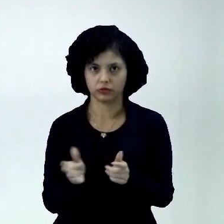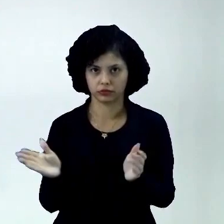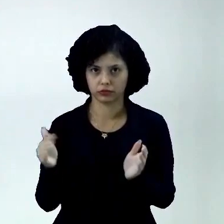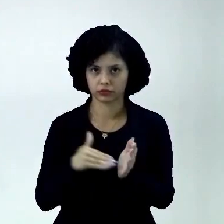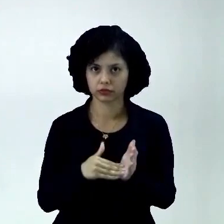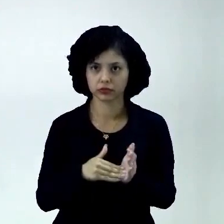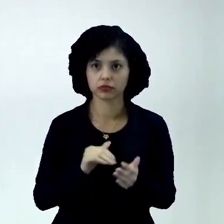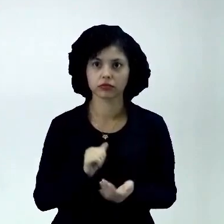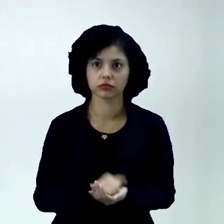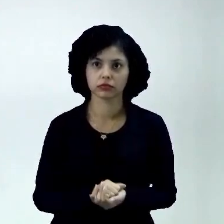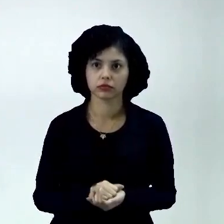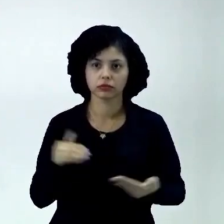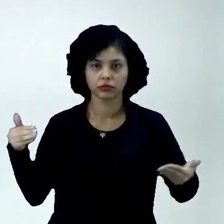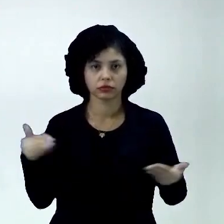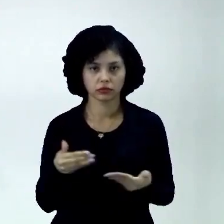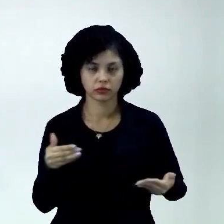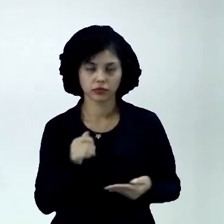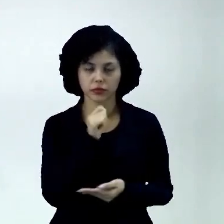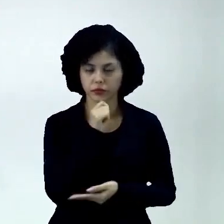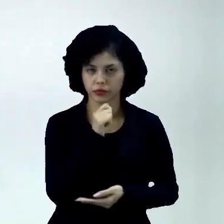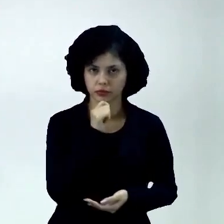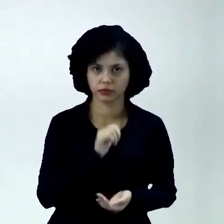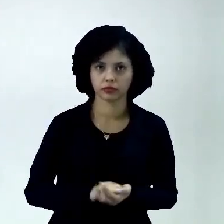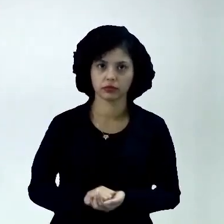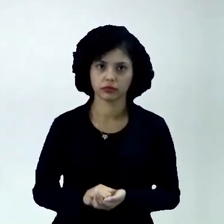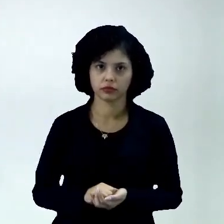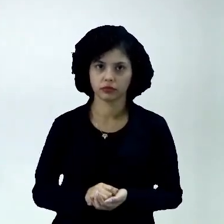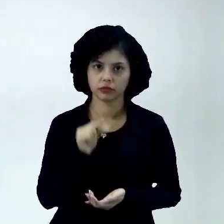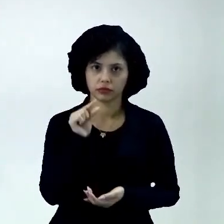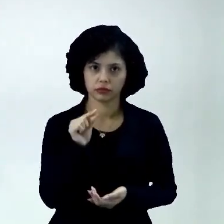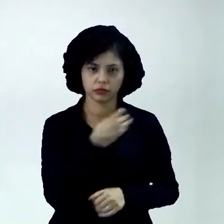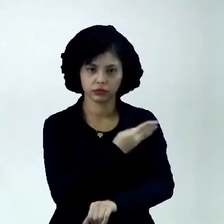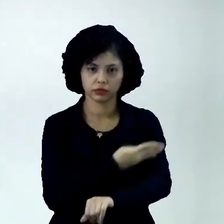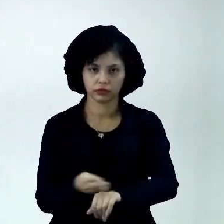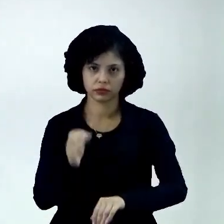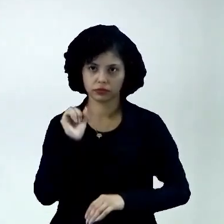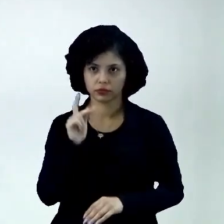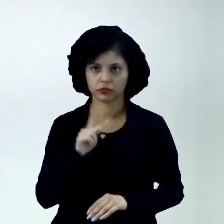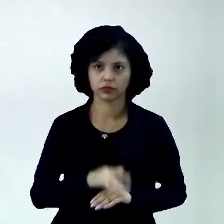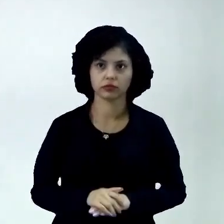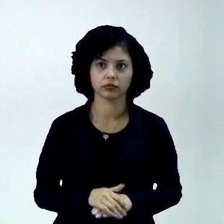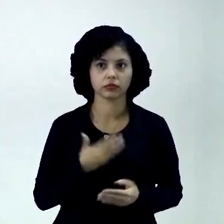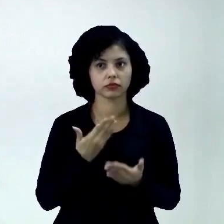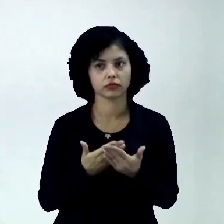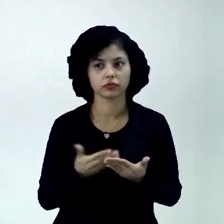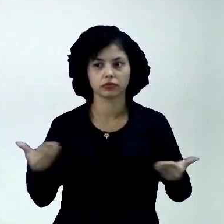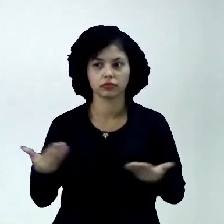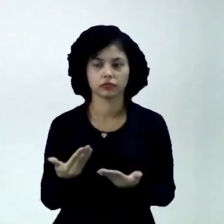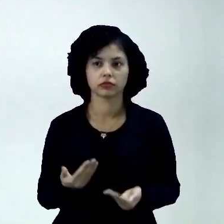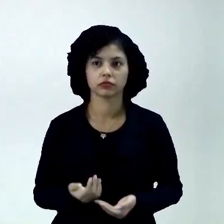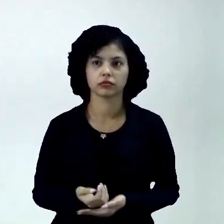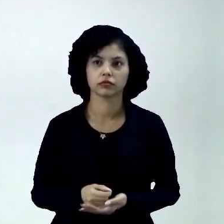até o seu tamanho de hoje, que é quando ele chegar à configuração de uma anã branca, tá? Então essa foi a